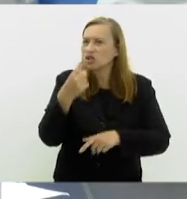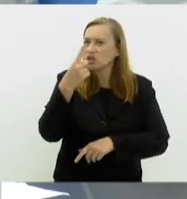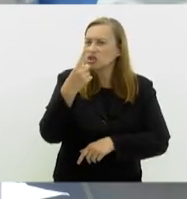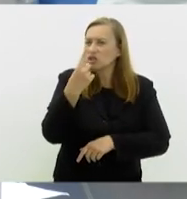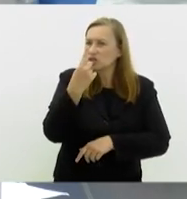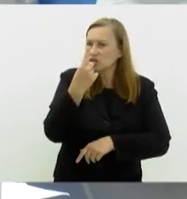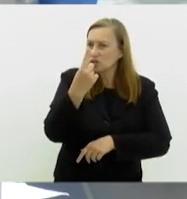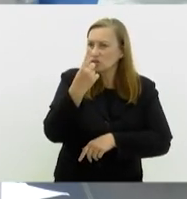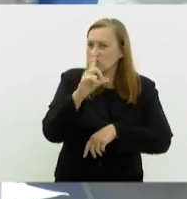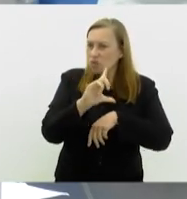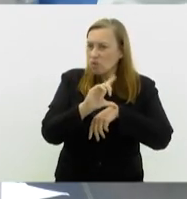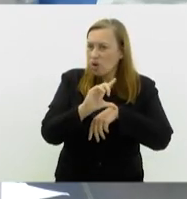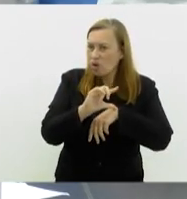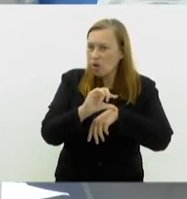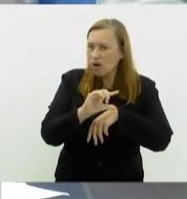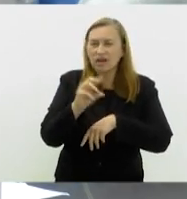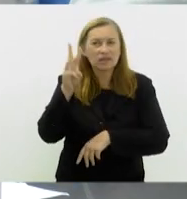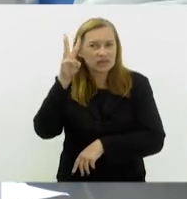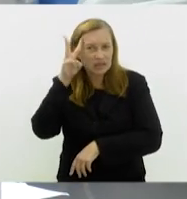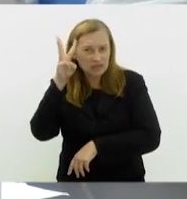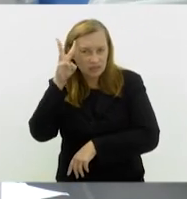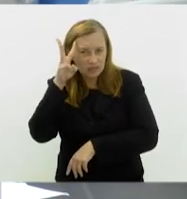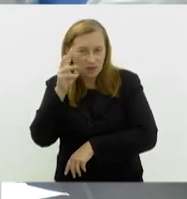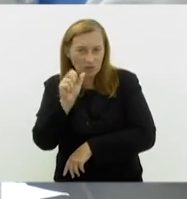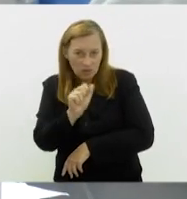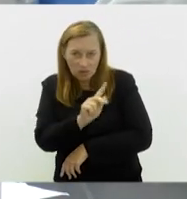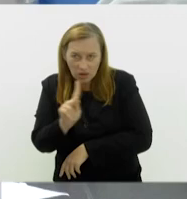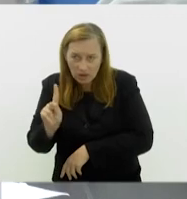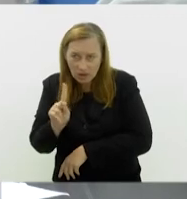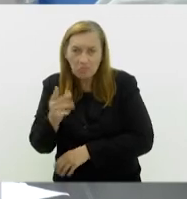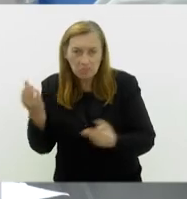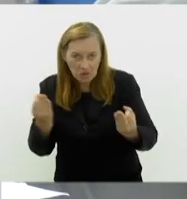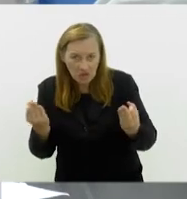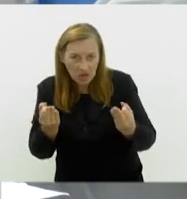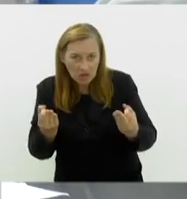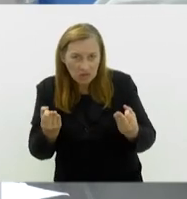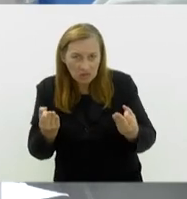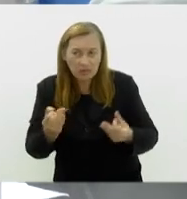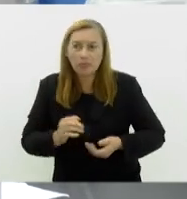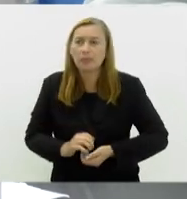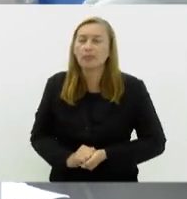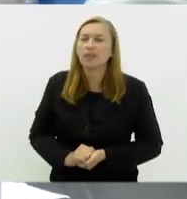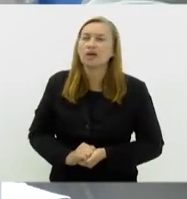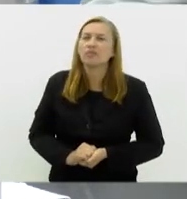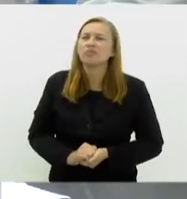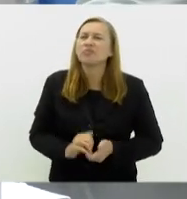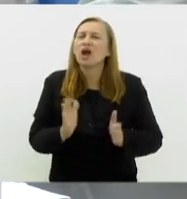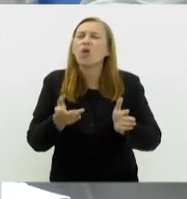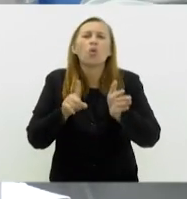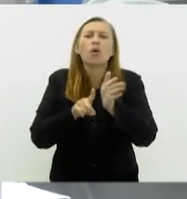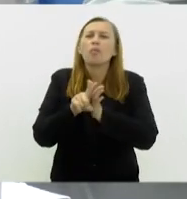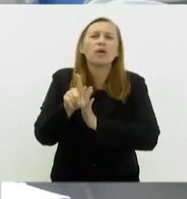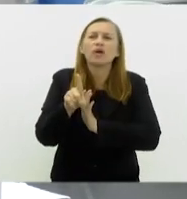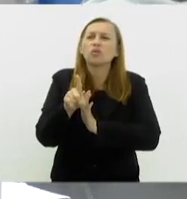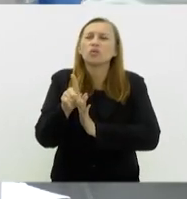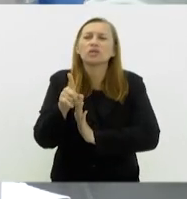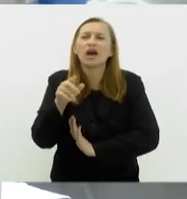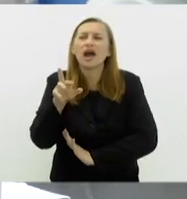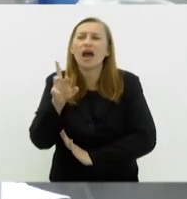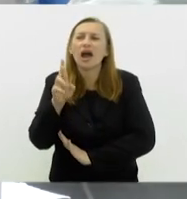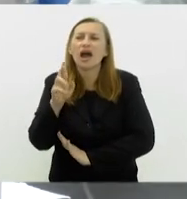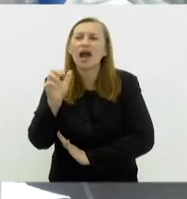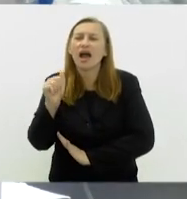horas terça-feira 13 horas de S 7 de Maio perfeito agora uma pergunta Raquel